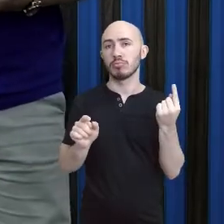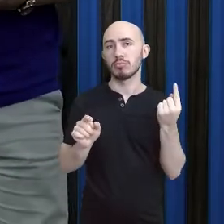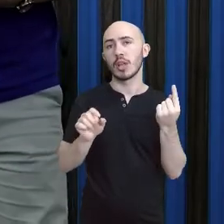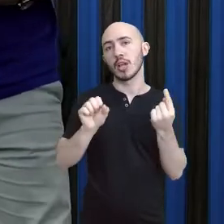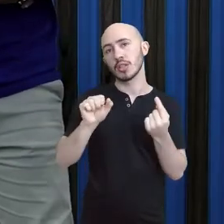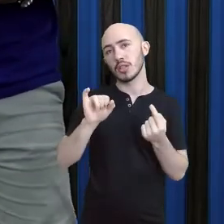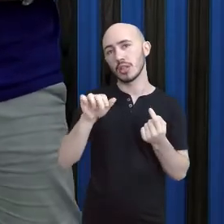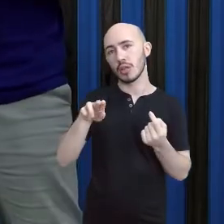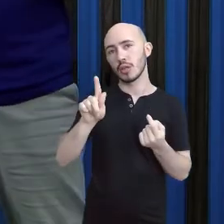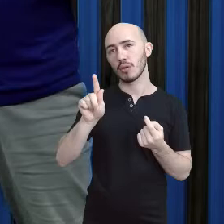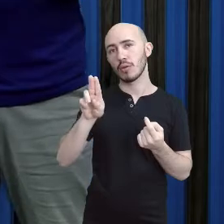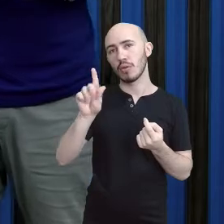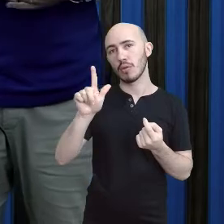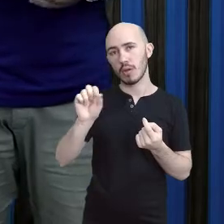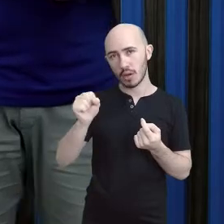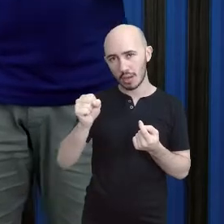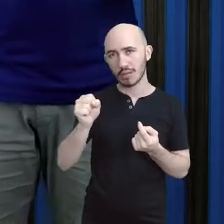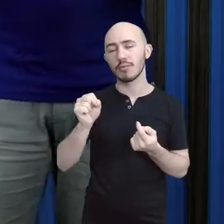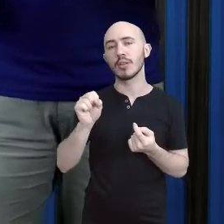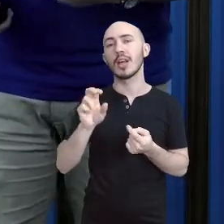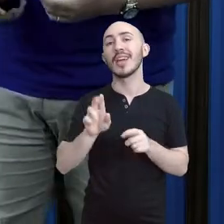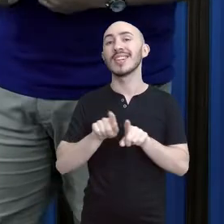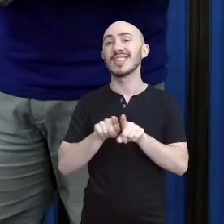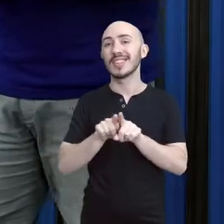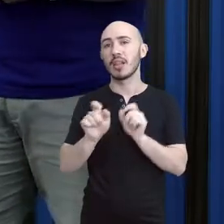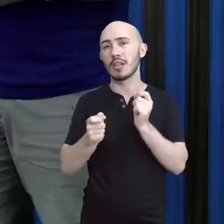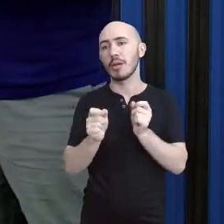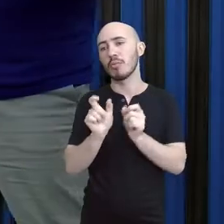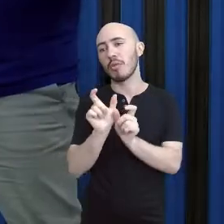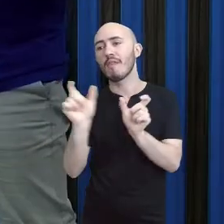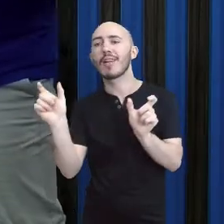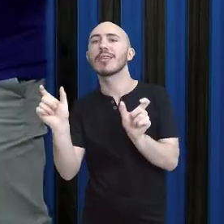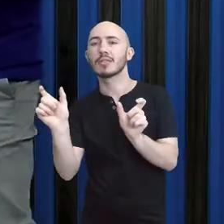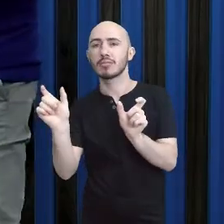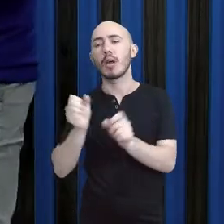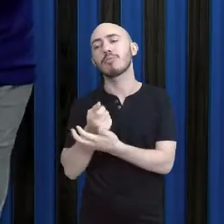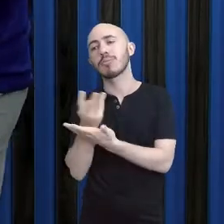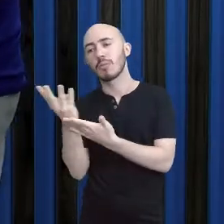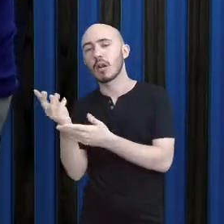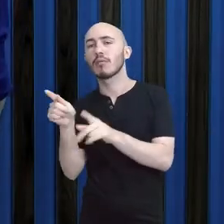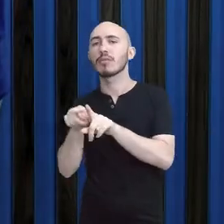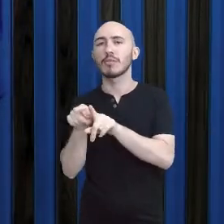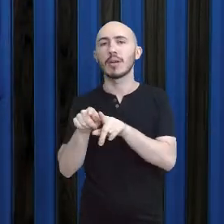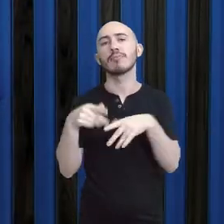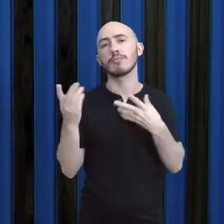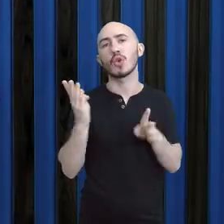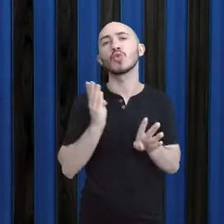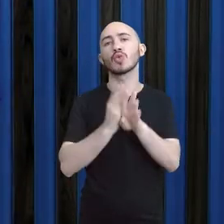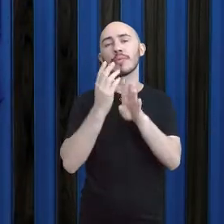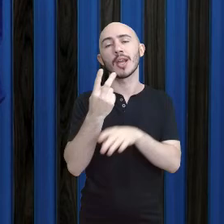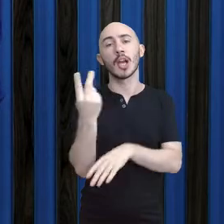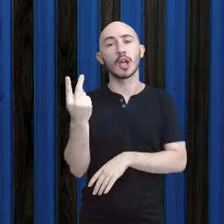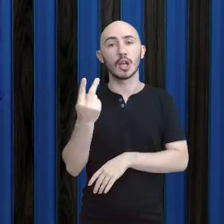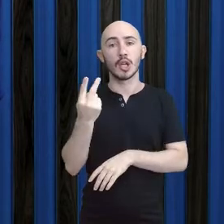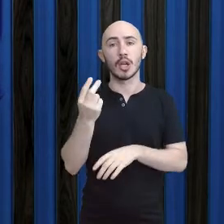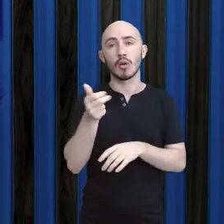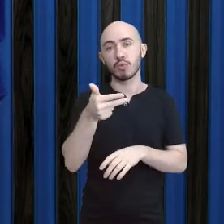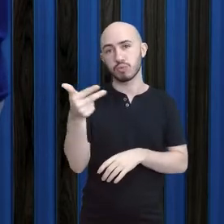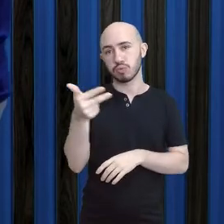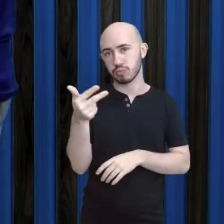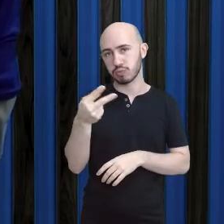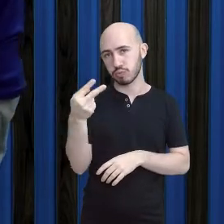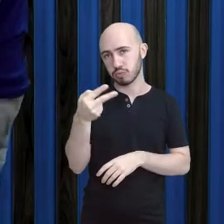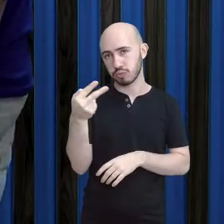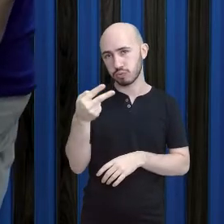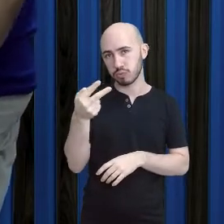segunda pessoa do plural, a frase vai ter algo no plural ali, para eu saber que é a segunda pessoa do plural, tá certo? Então tá aqui os